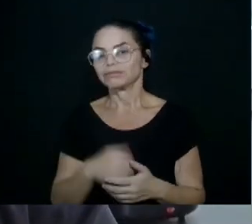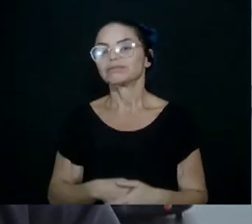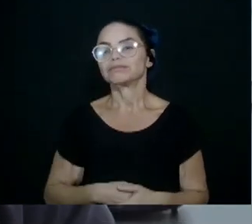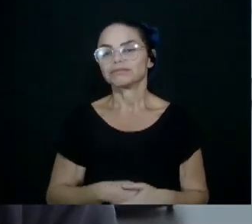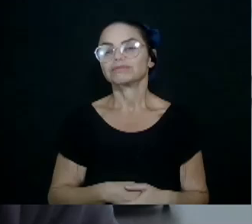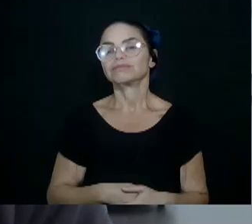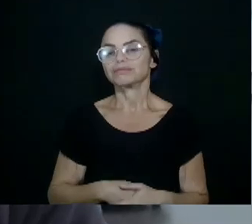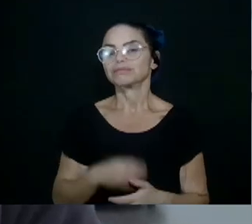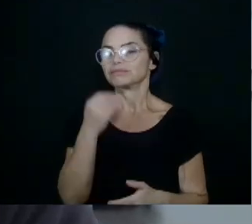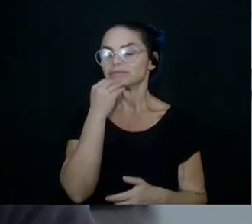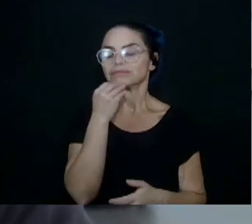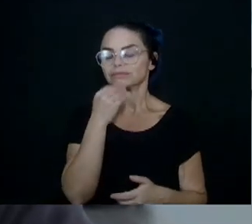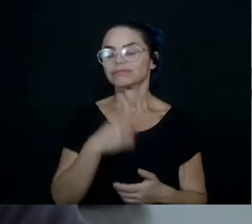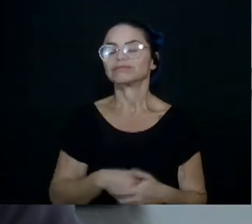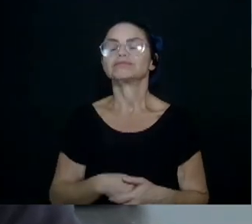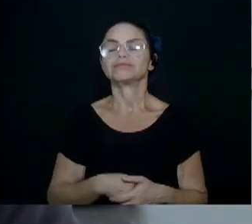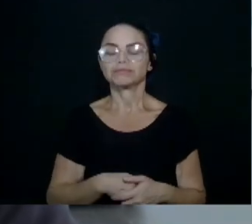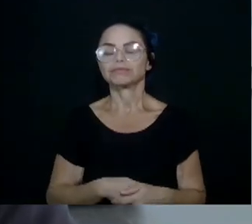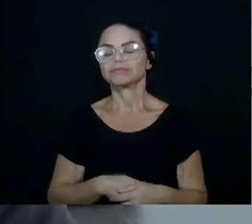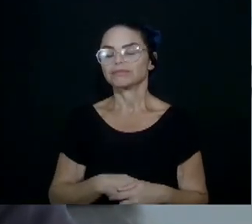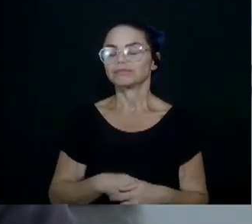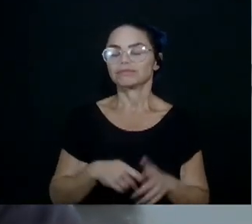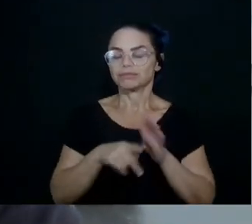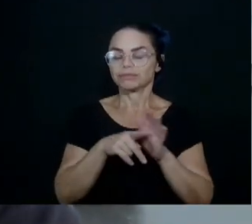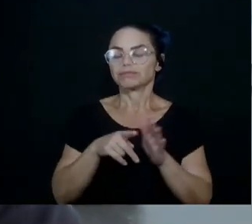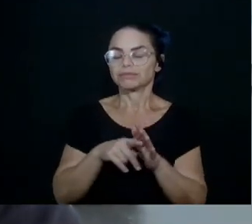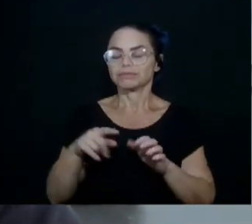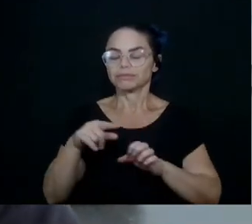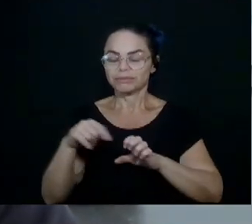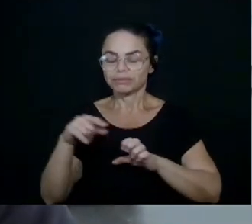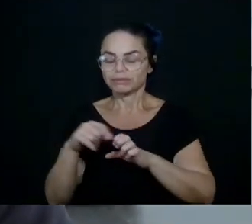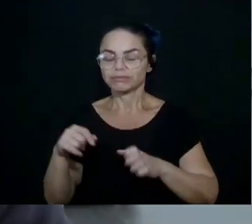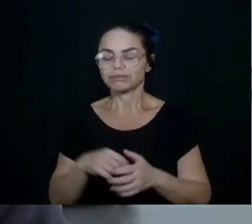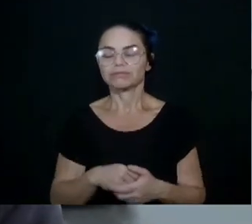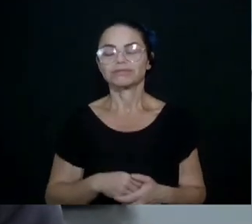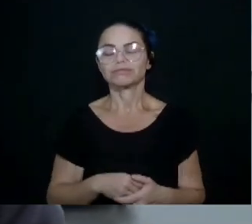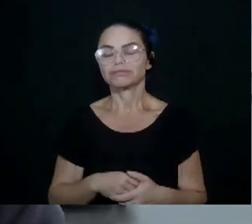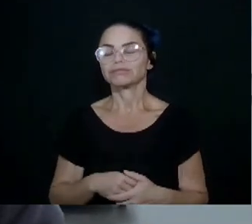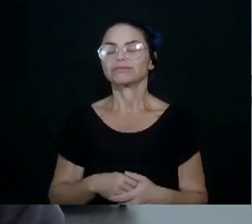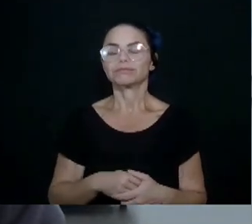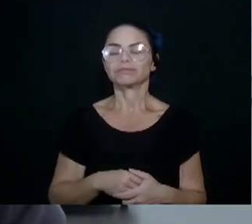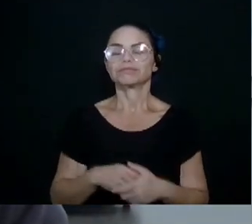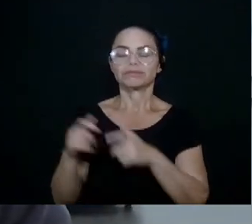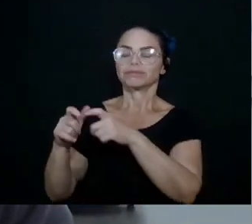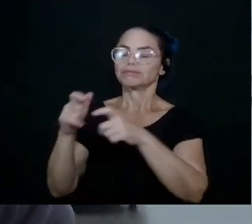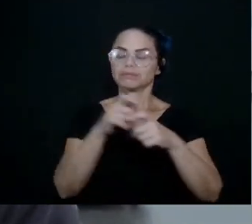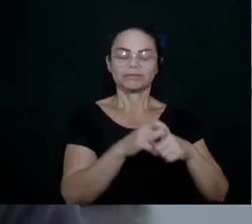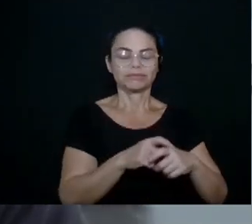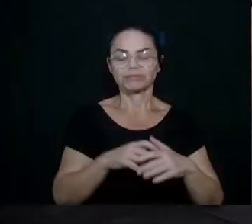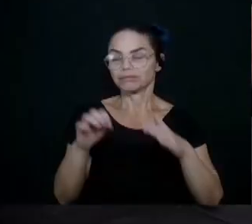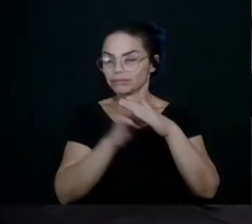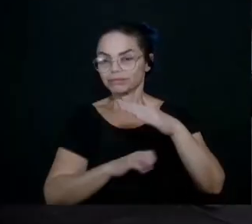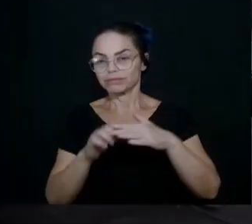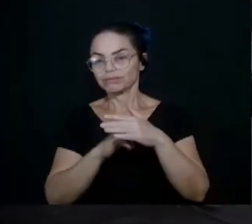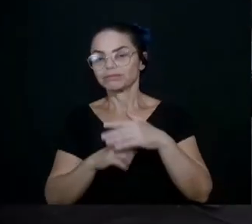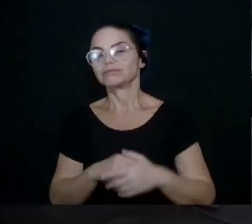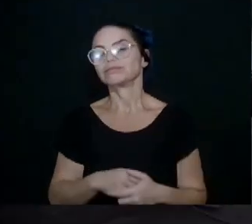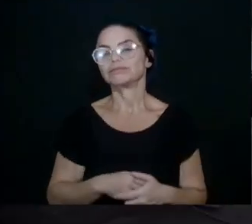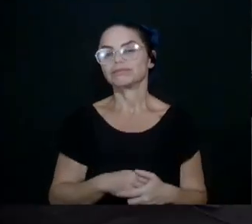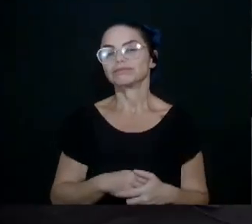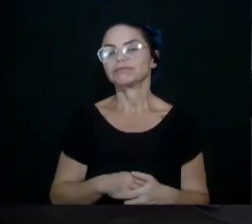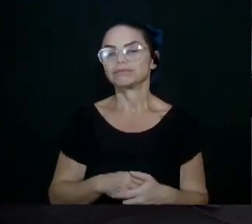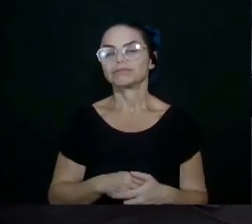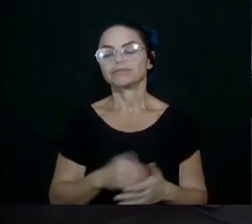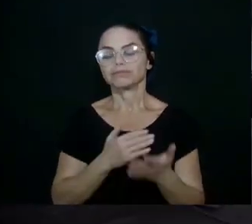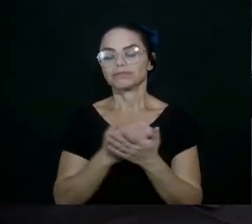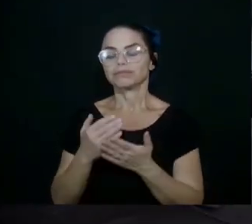oportunidade de abrir o meu próprio empreendimento. Então, em todos os outros empregos que eu trabalhei, comecei a trabalhar muito